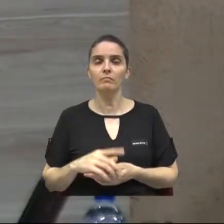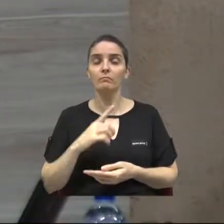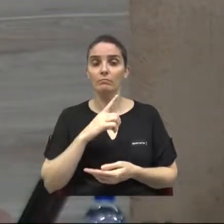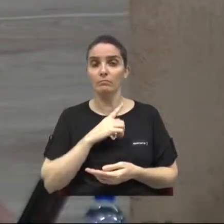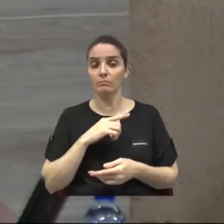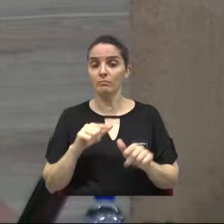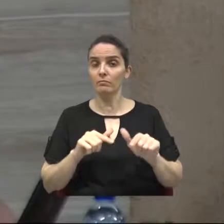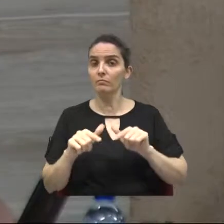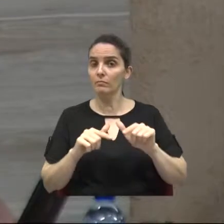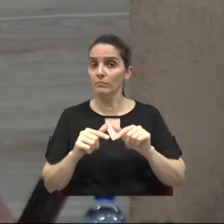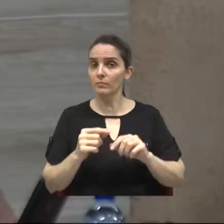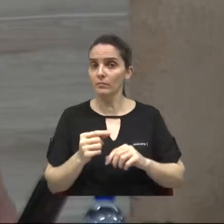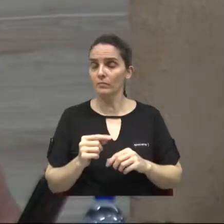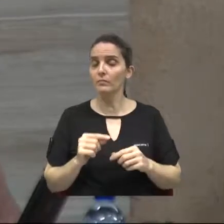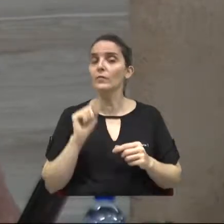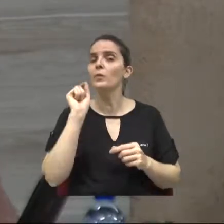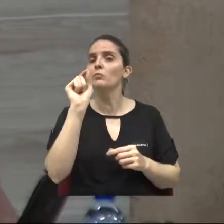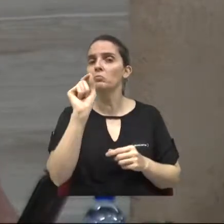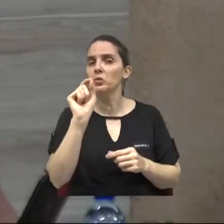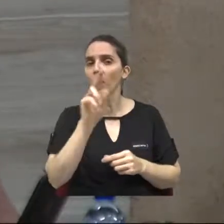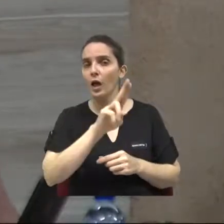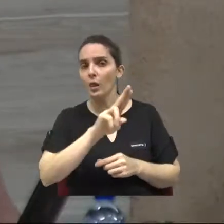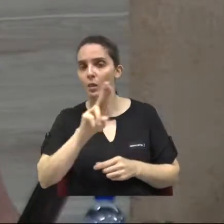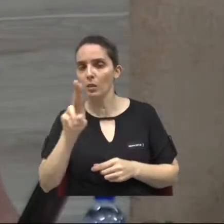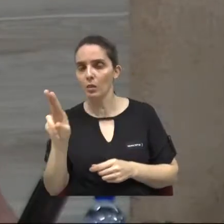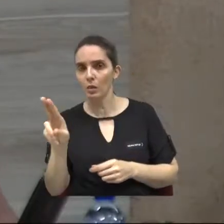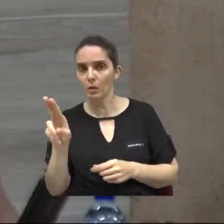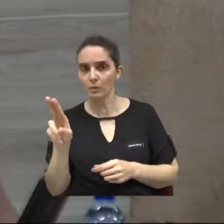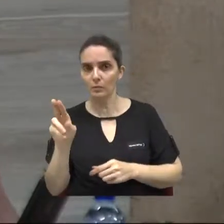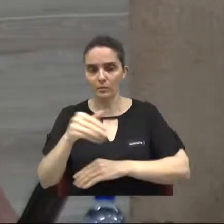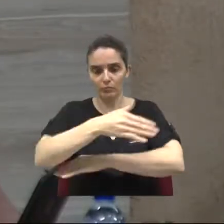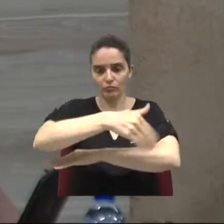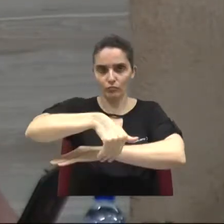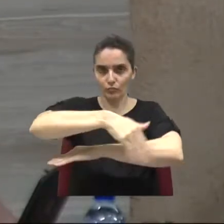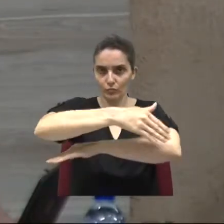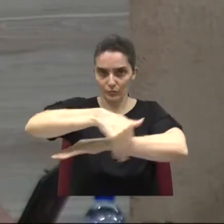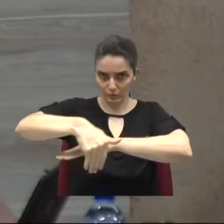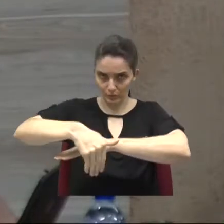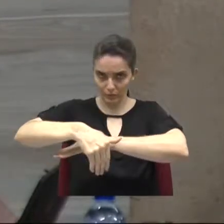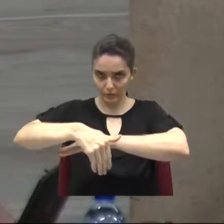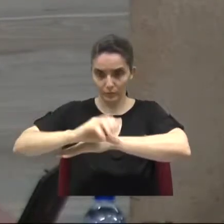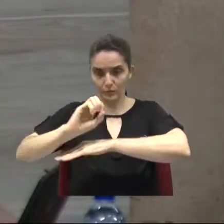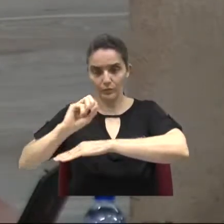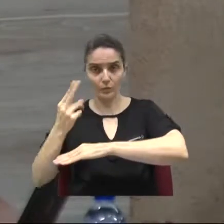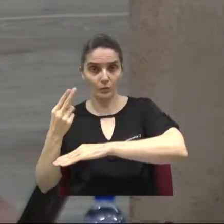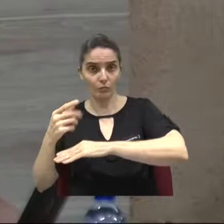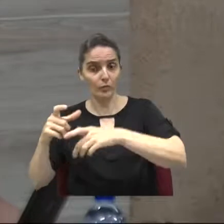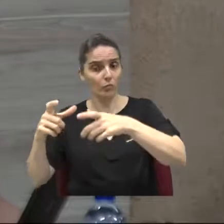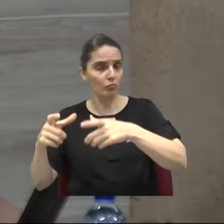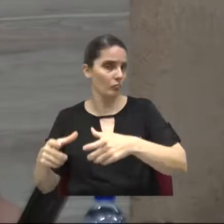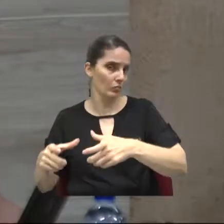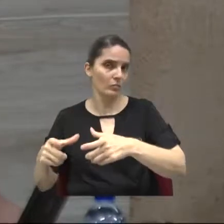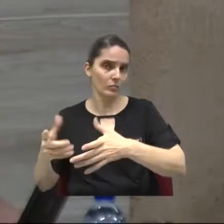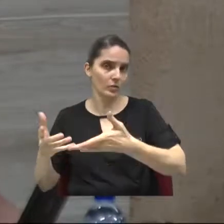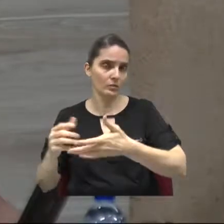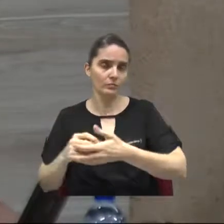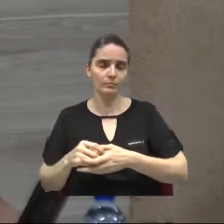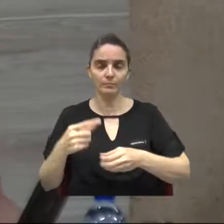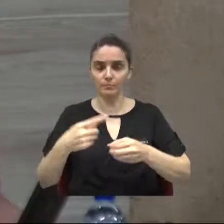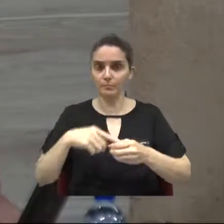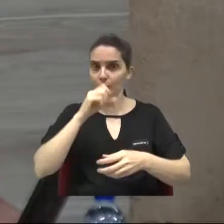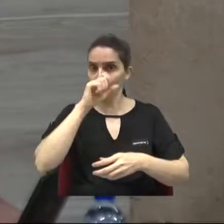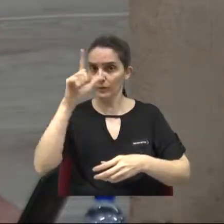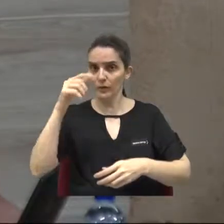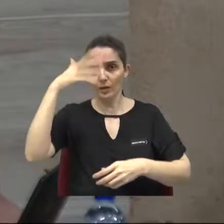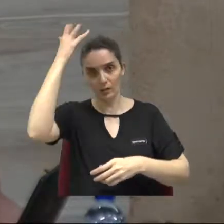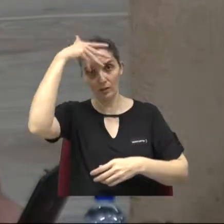a colocação, a denominação de logradouros e ruas e locais em nosso município. Acho isso